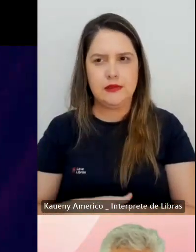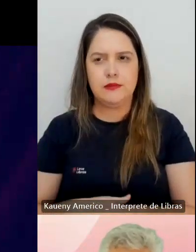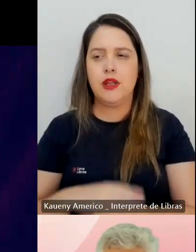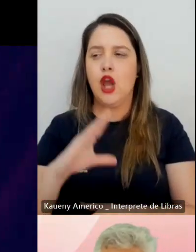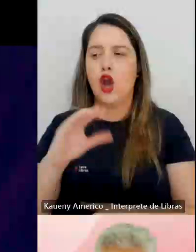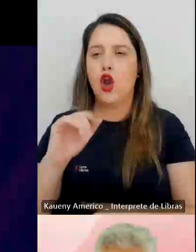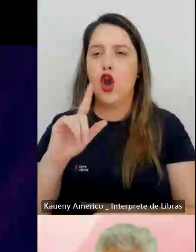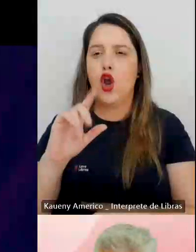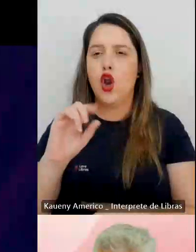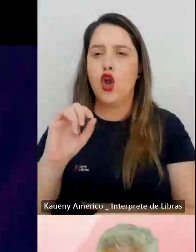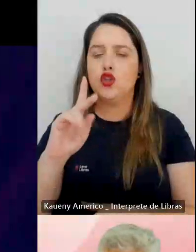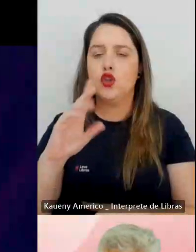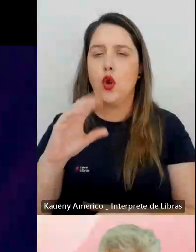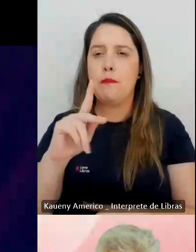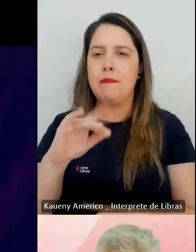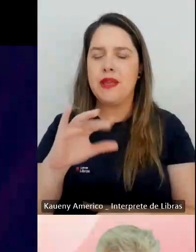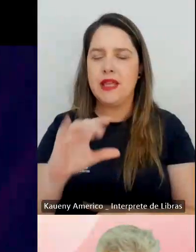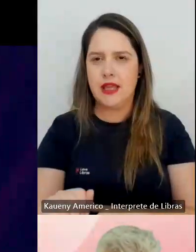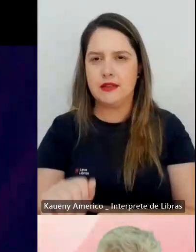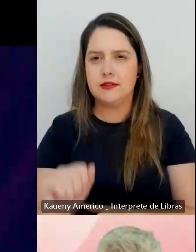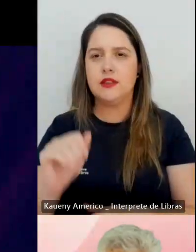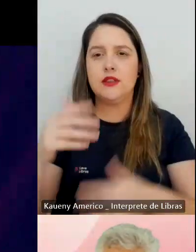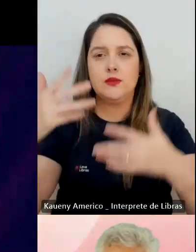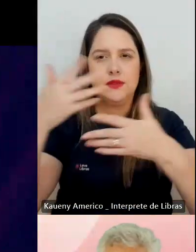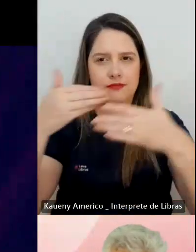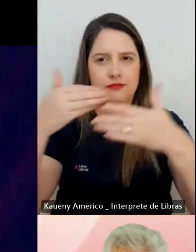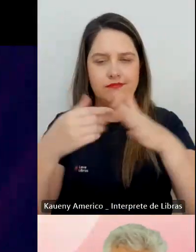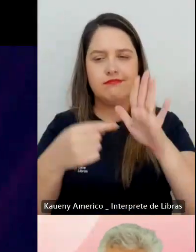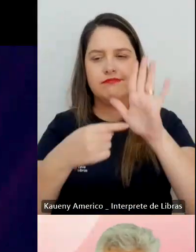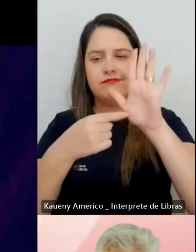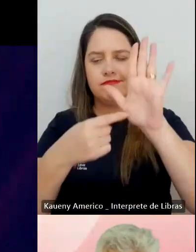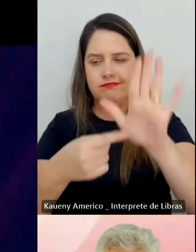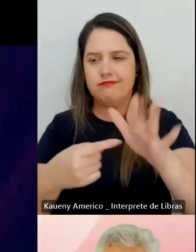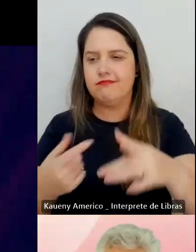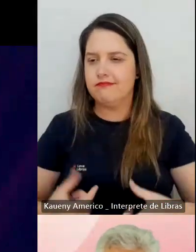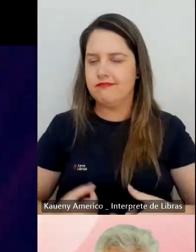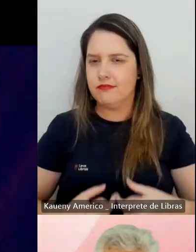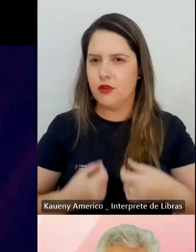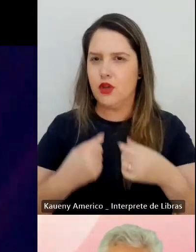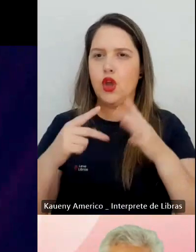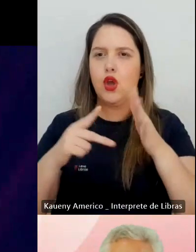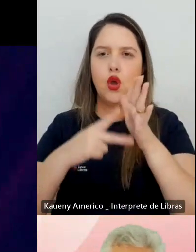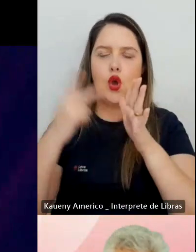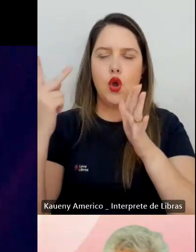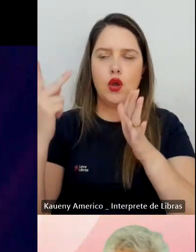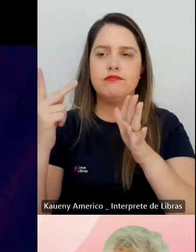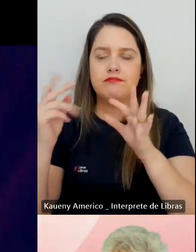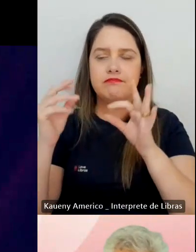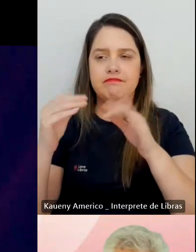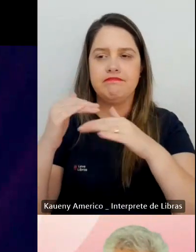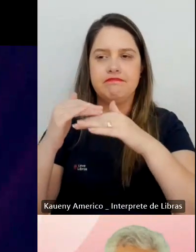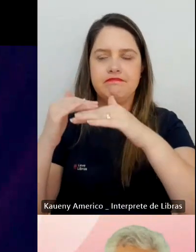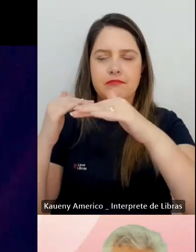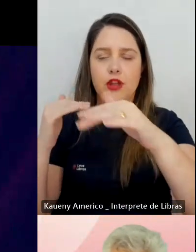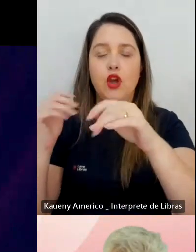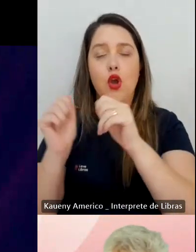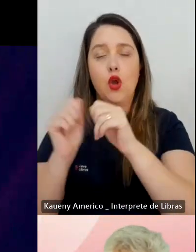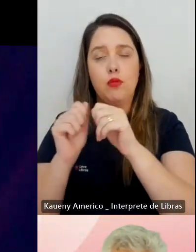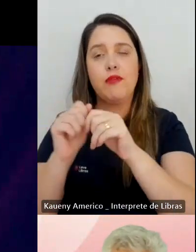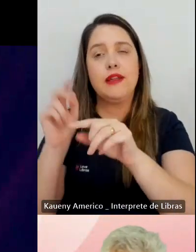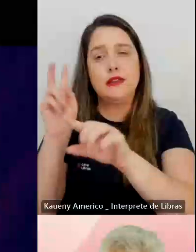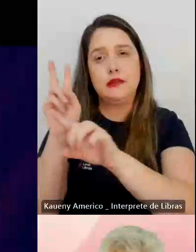Lembra no slide que mostrava dos cânceres? O segundo é o câncer de colo e reto. Como a gente faz essa prevenção?